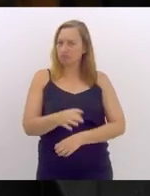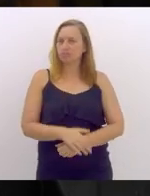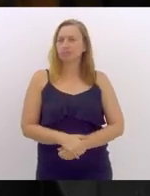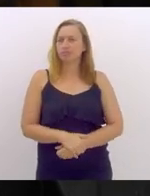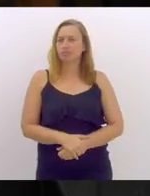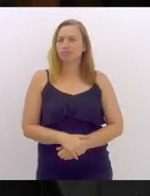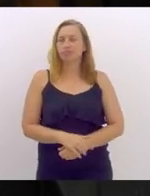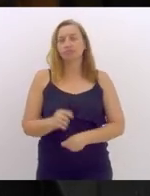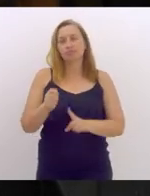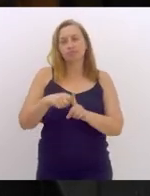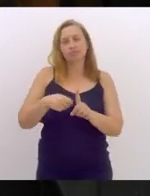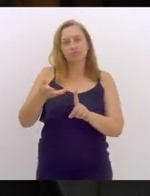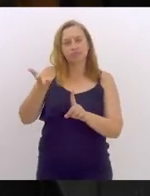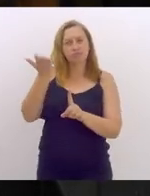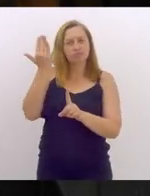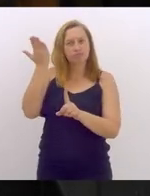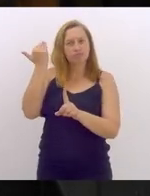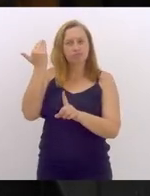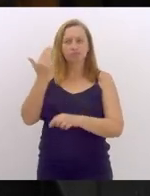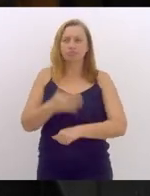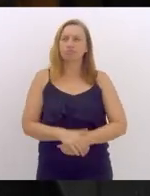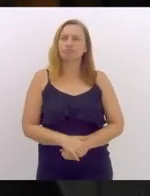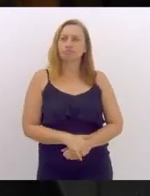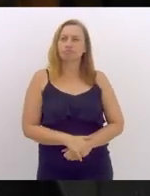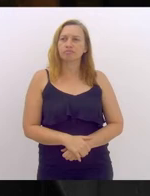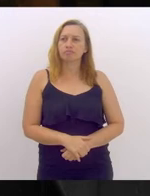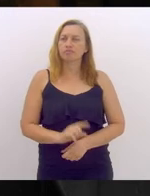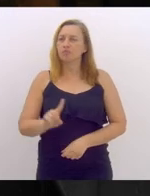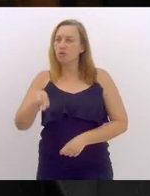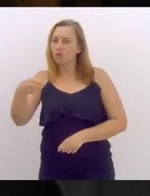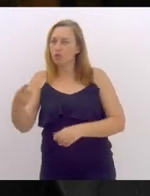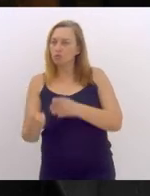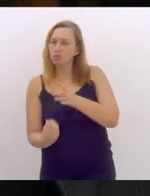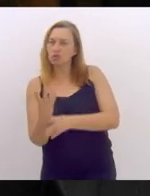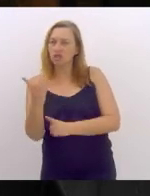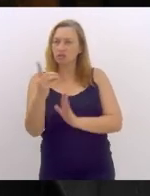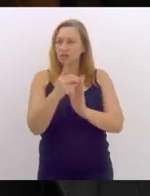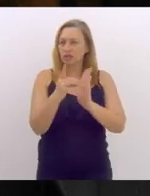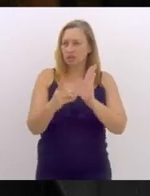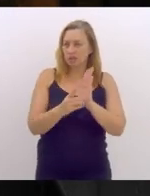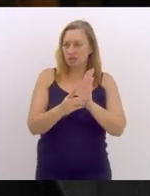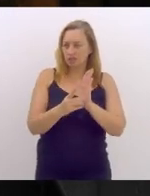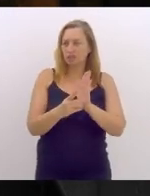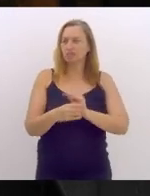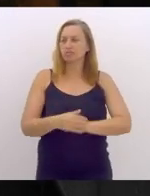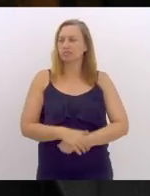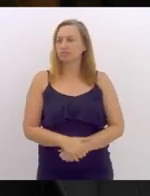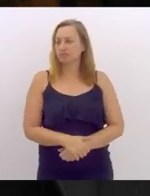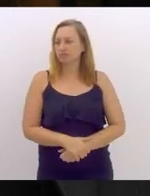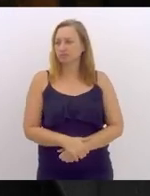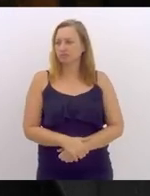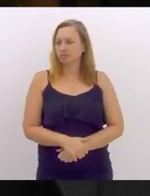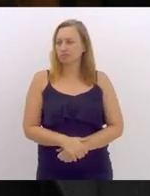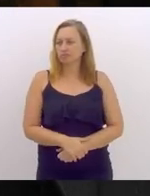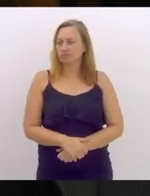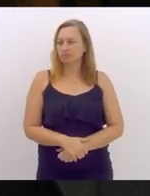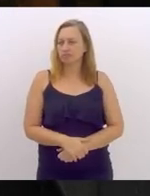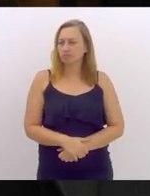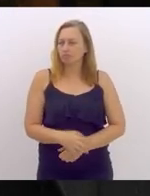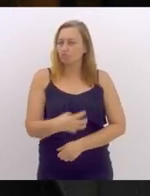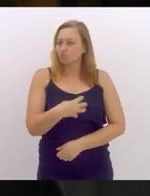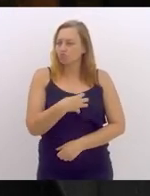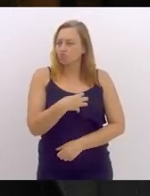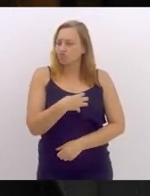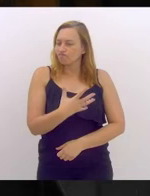há um mês atrás ele fez outro decreto outro decreto no